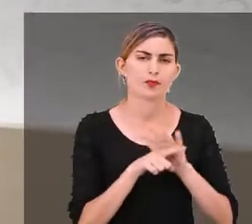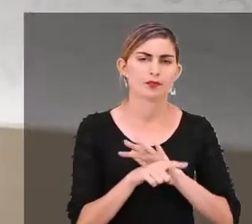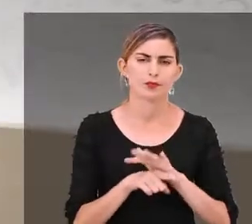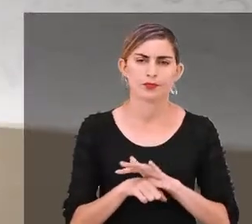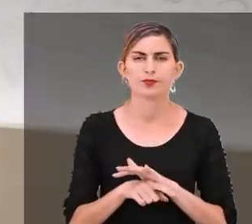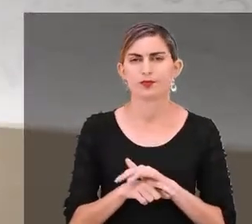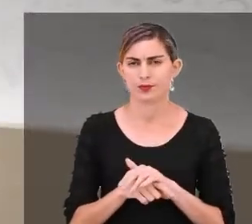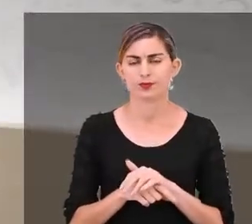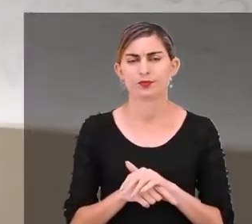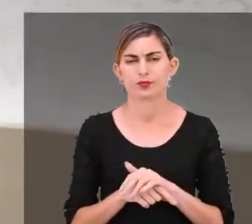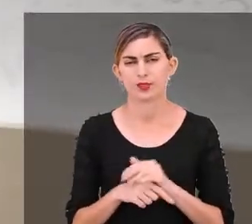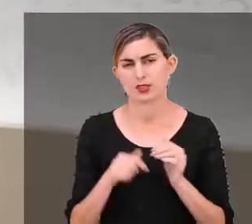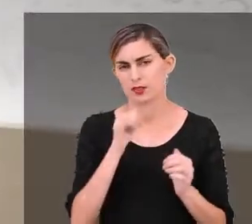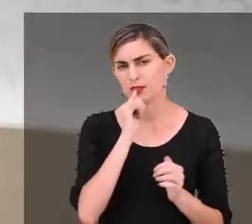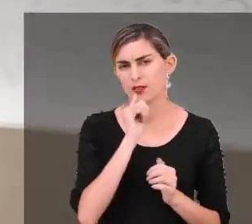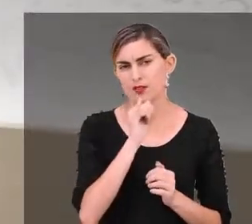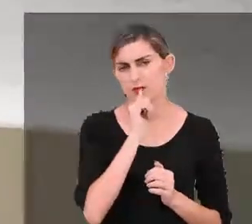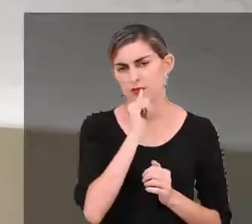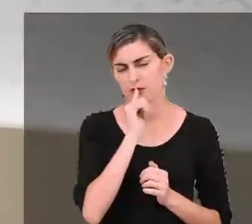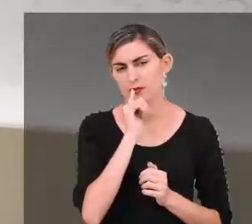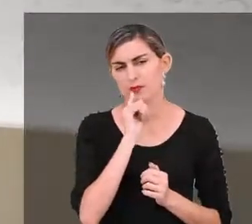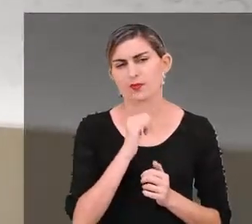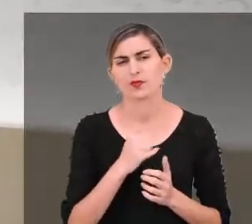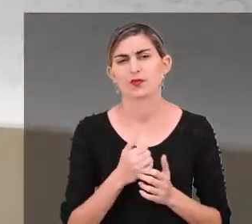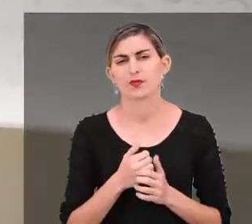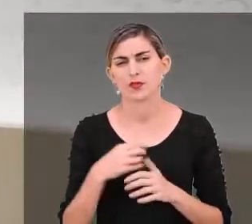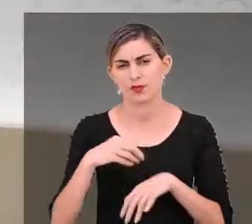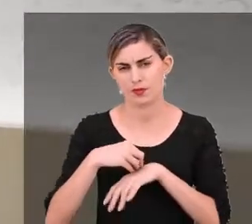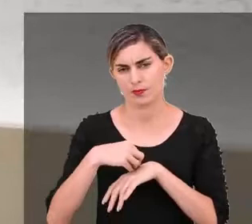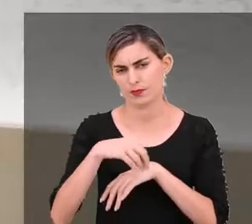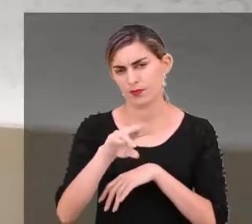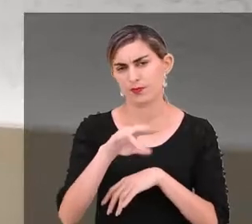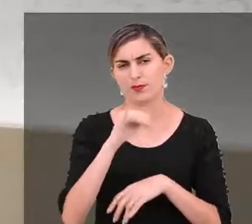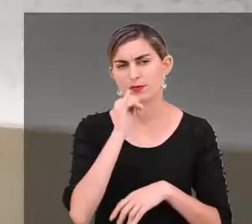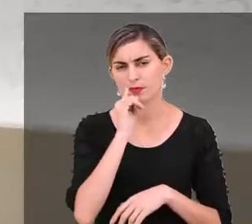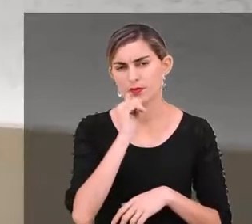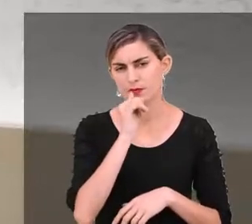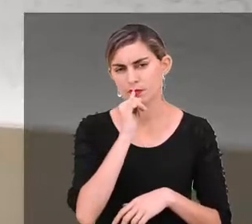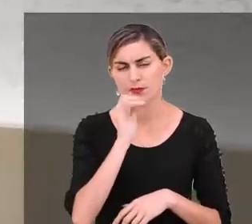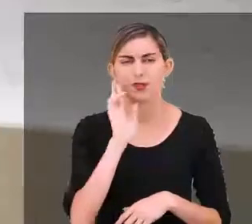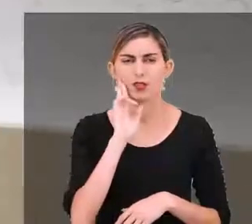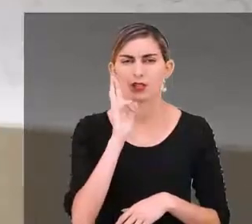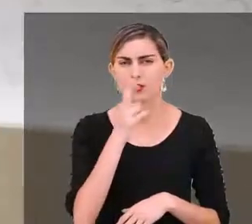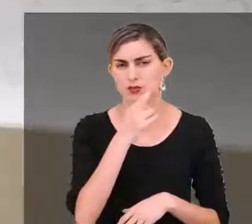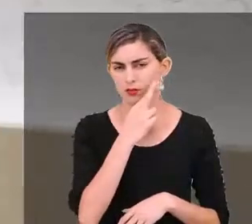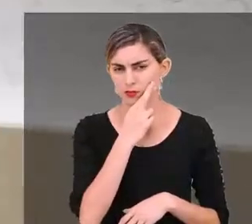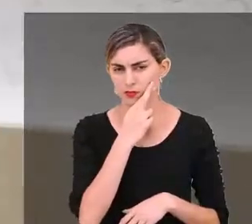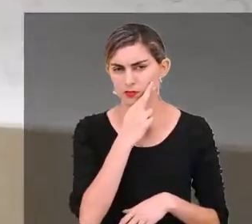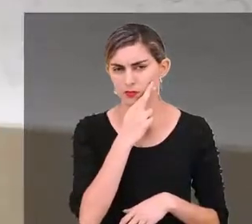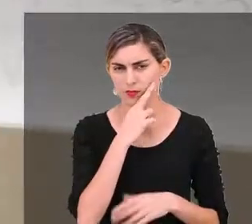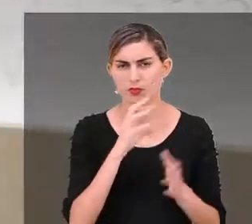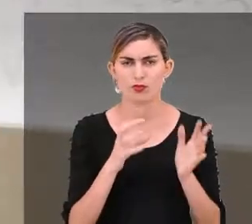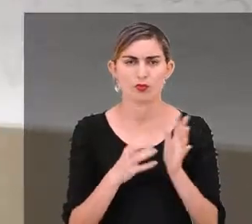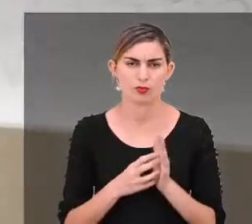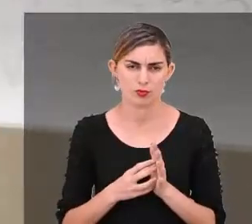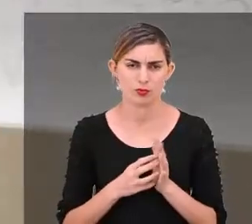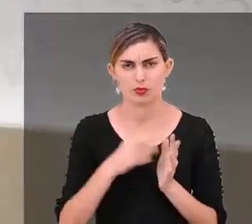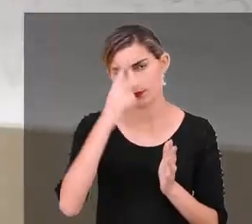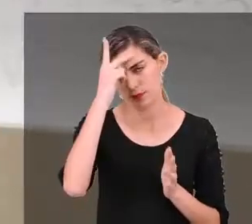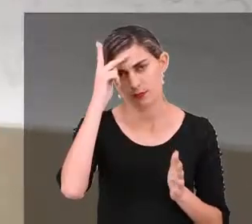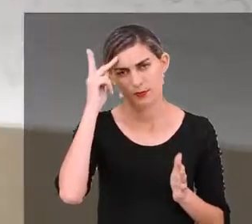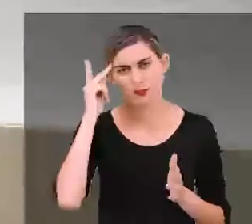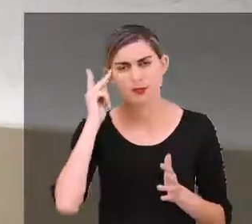verificar, né, situações, por exemplo, eu vou trazer aqui um exemplo de um restaurante. A função